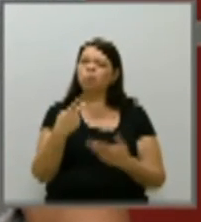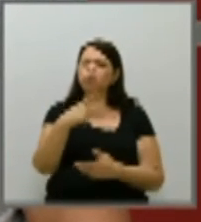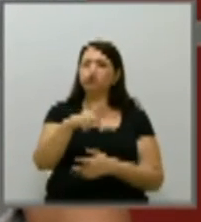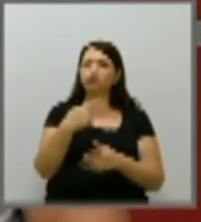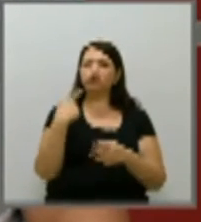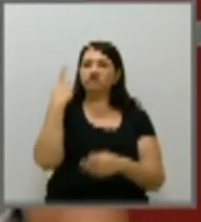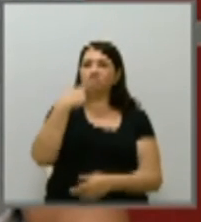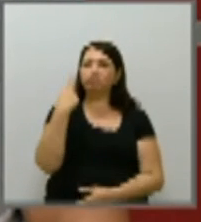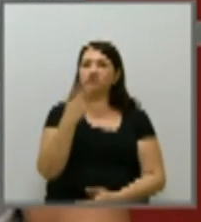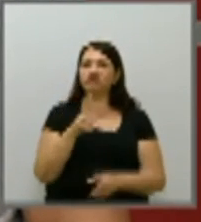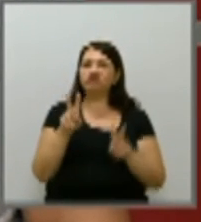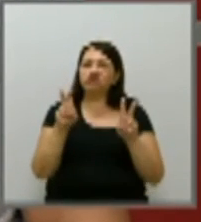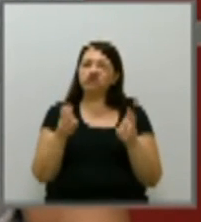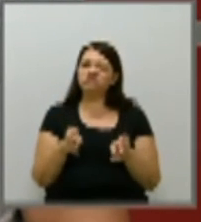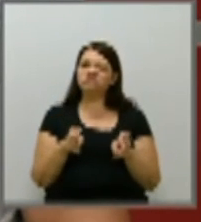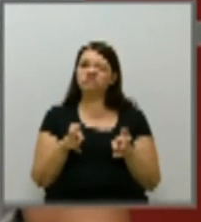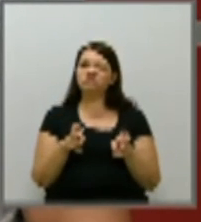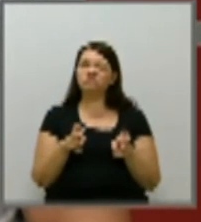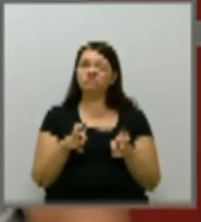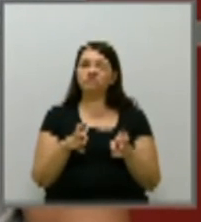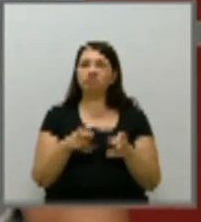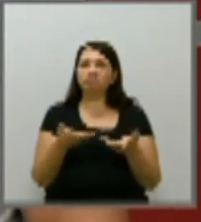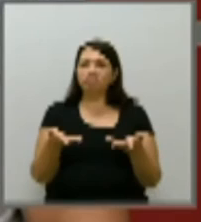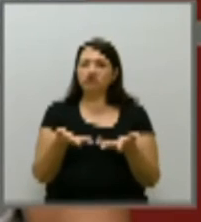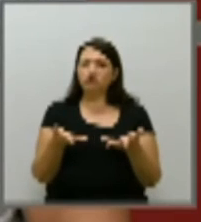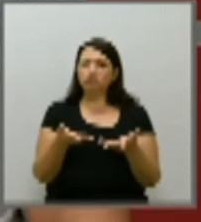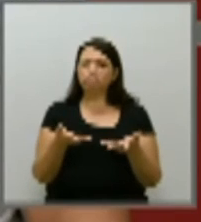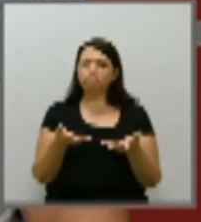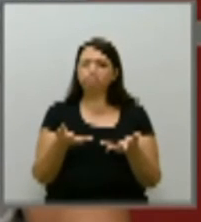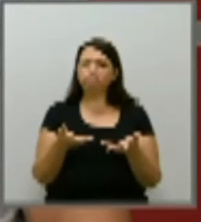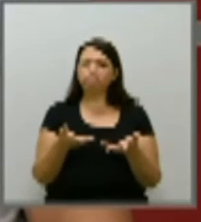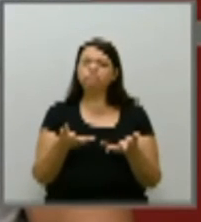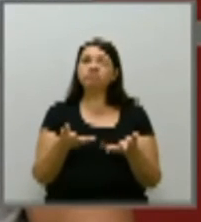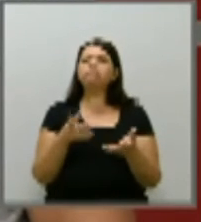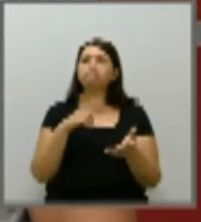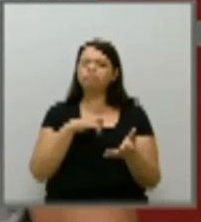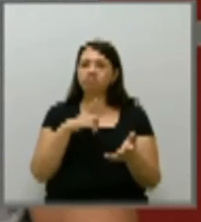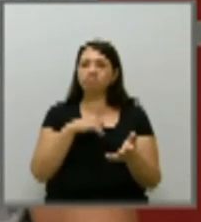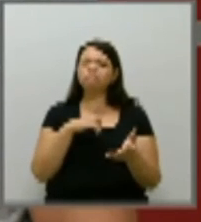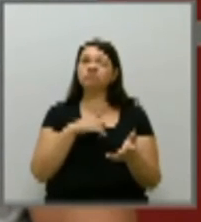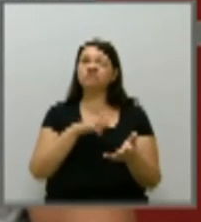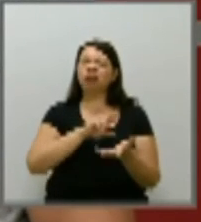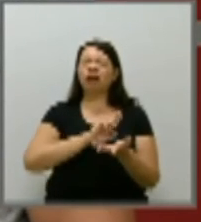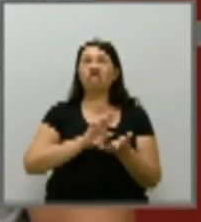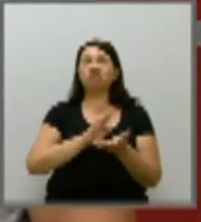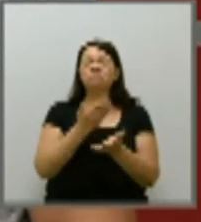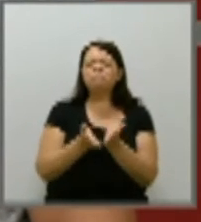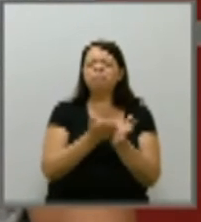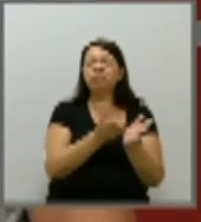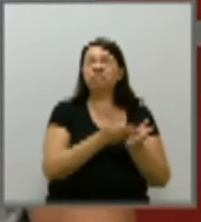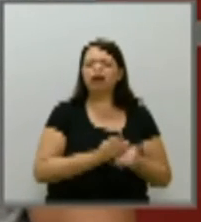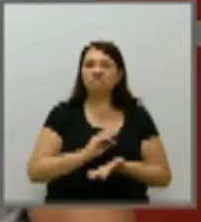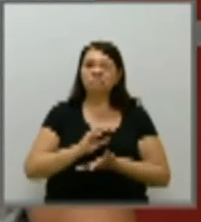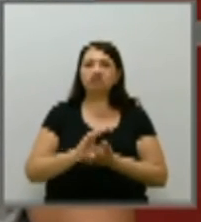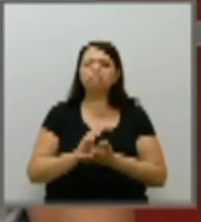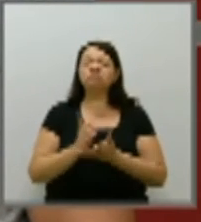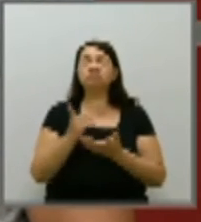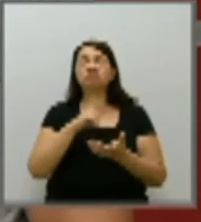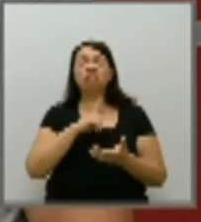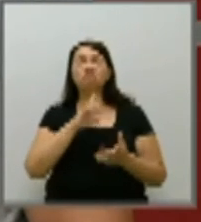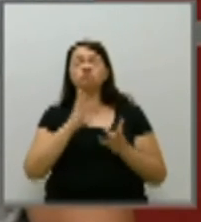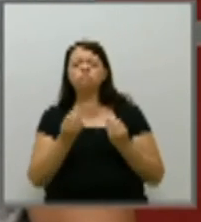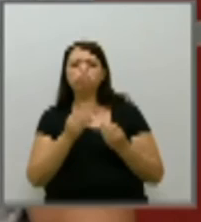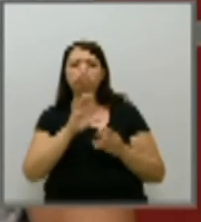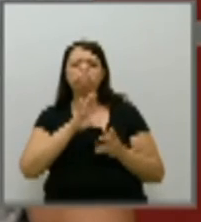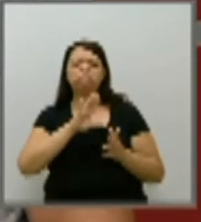relação a uma das questões que muito se fala hoje em dia e que há uma grande evasão dos recursos públicos, que é a questão da corrupção? Em seu programa